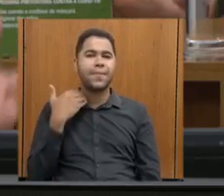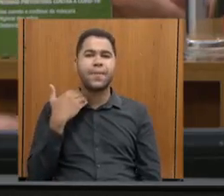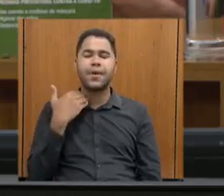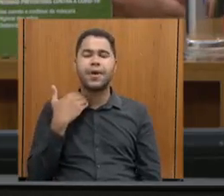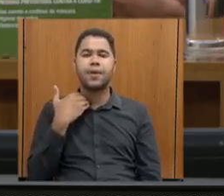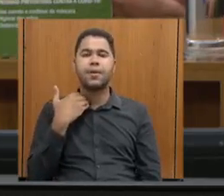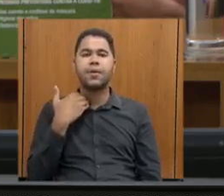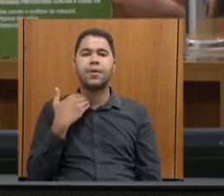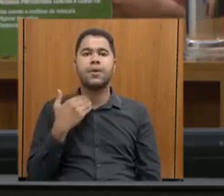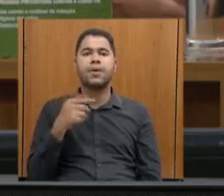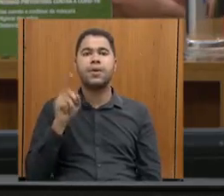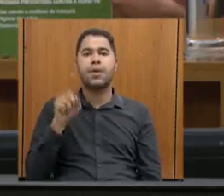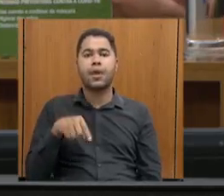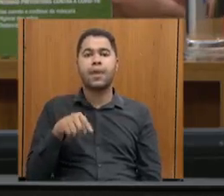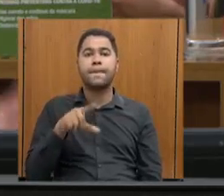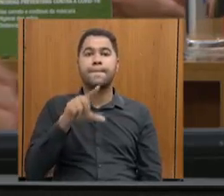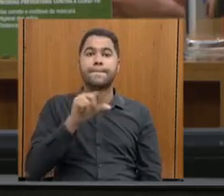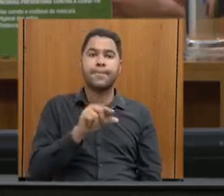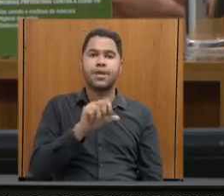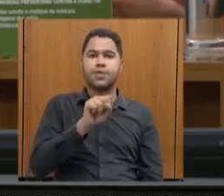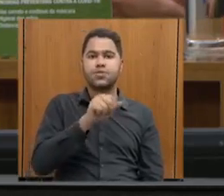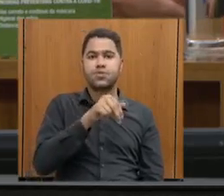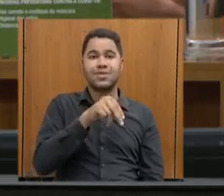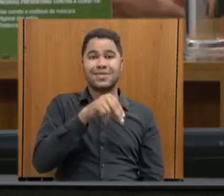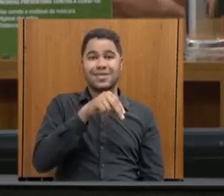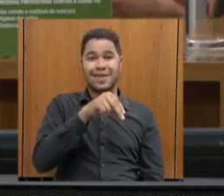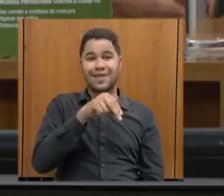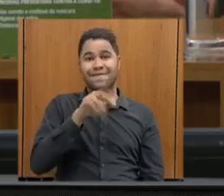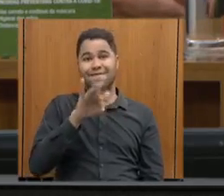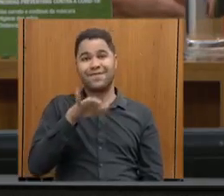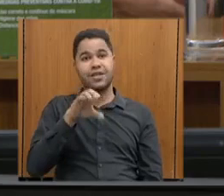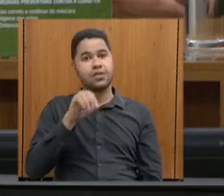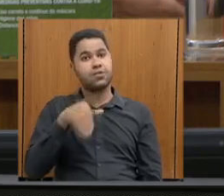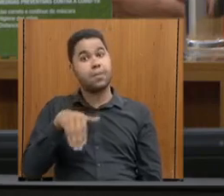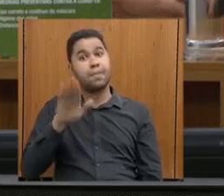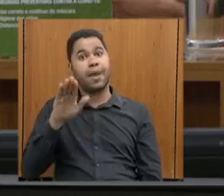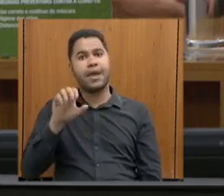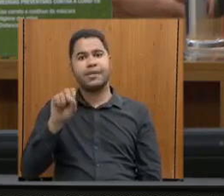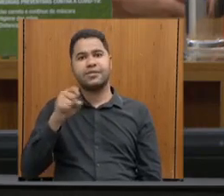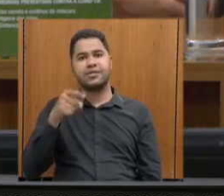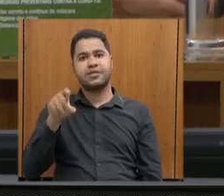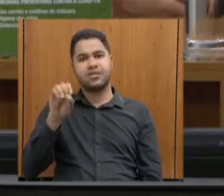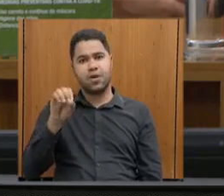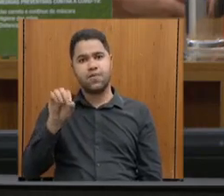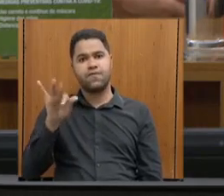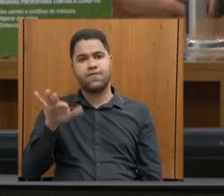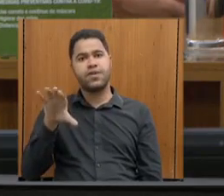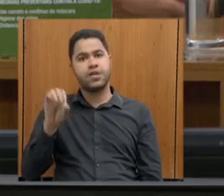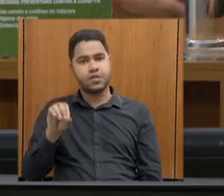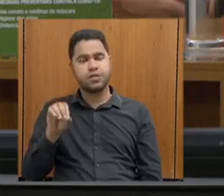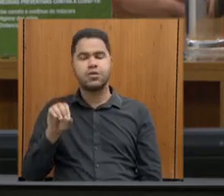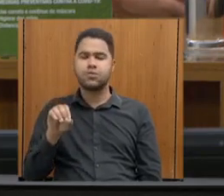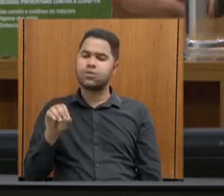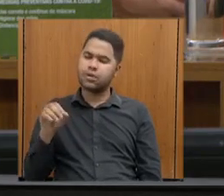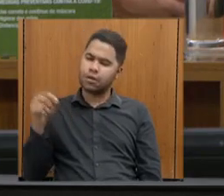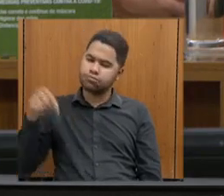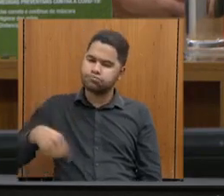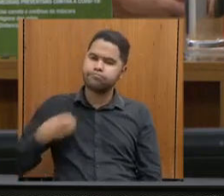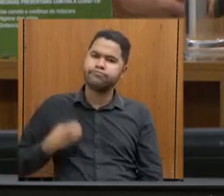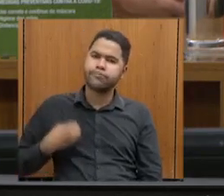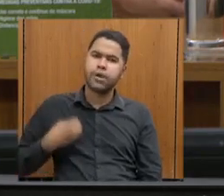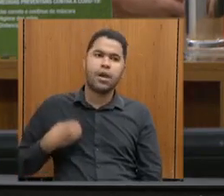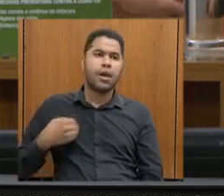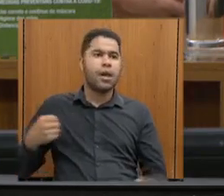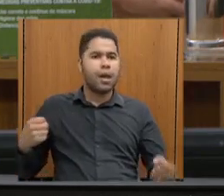- São Francisco e mais São Francisco é um banco que agora está mais presente abraçando